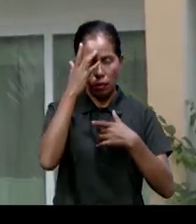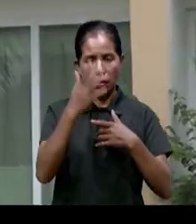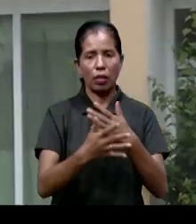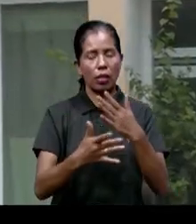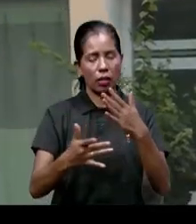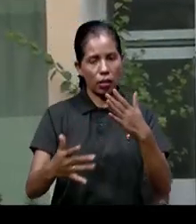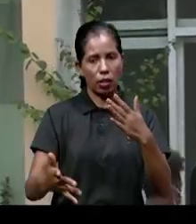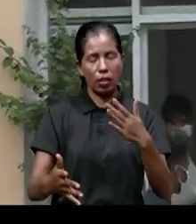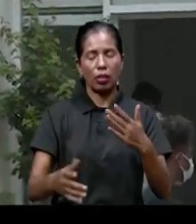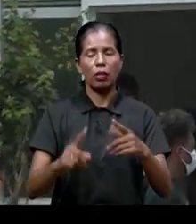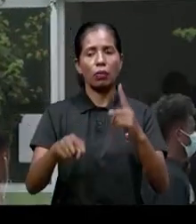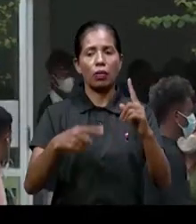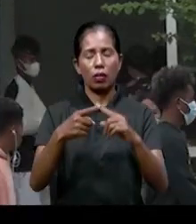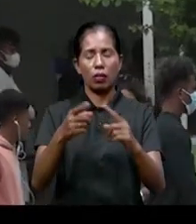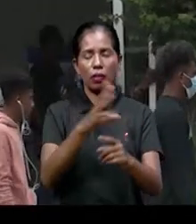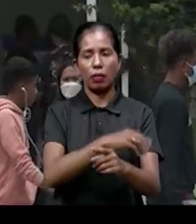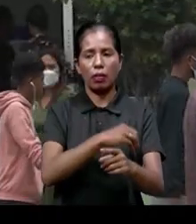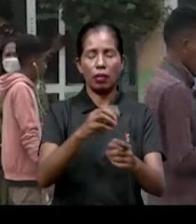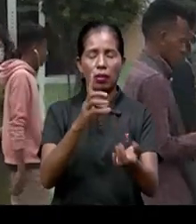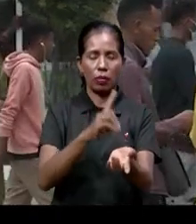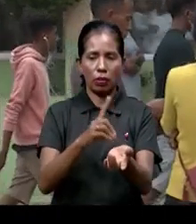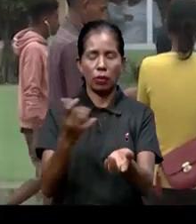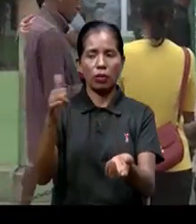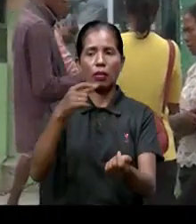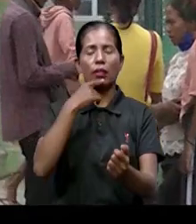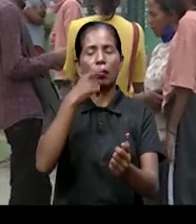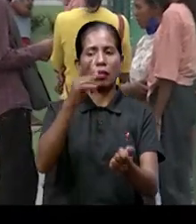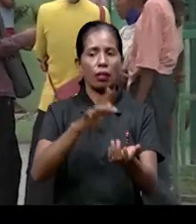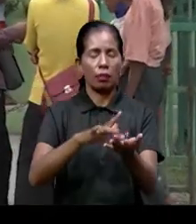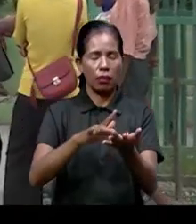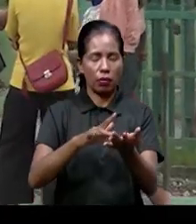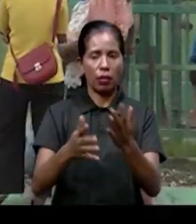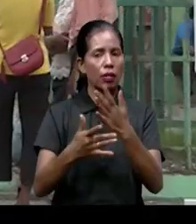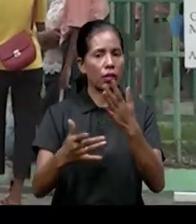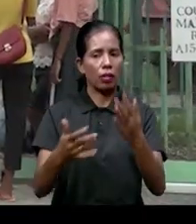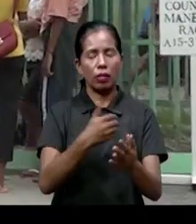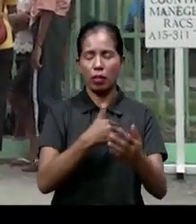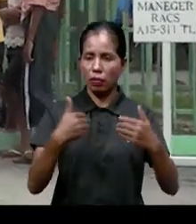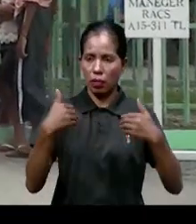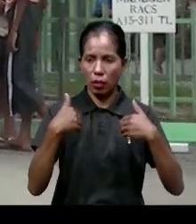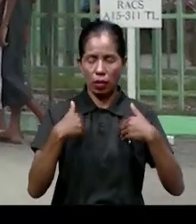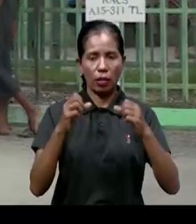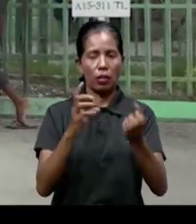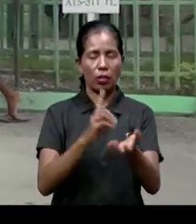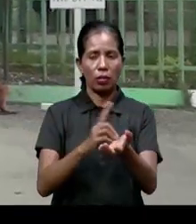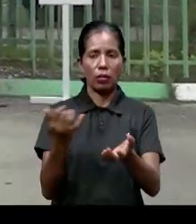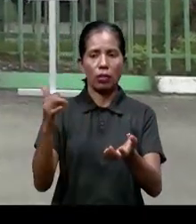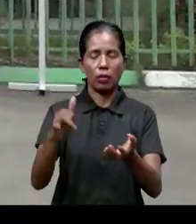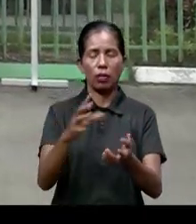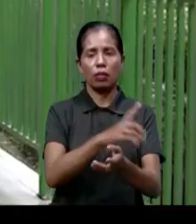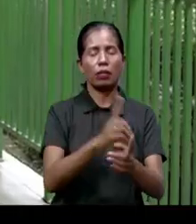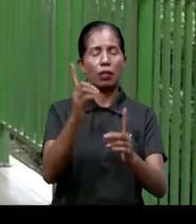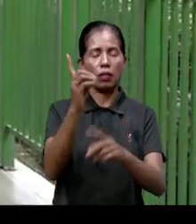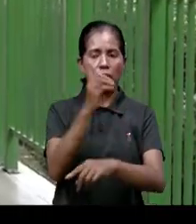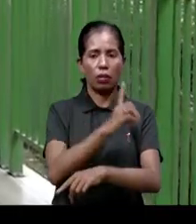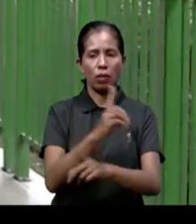midar mas be wain hira nia ba consulta médico sira teten aimoruk ran midar nian sira ukiha, nune medico sira marca fali loron